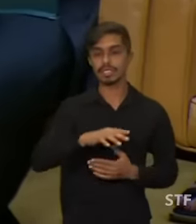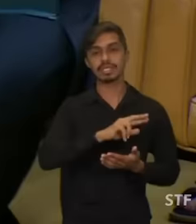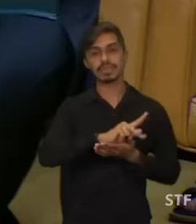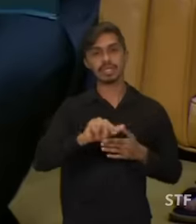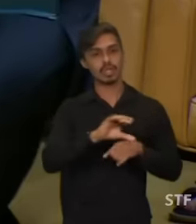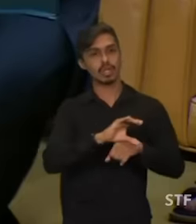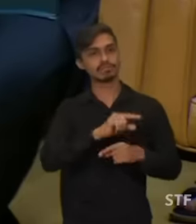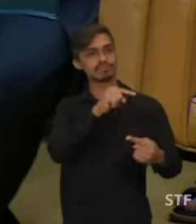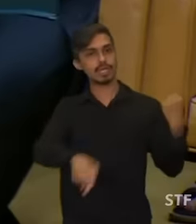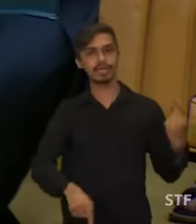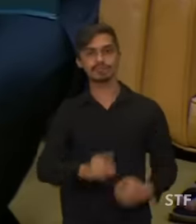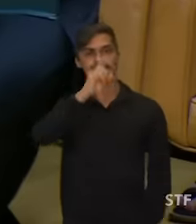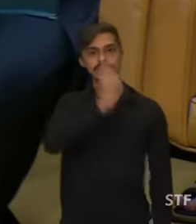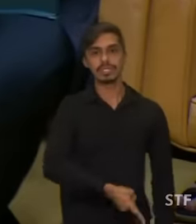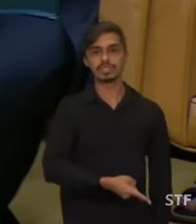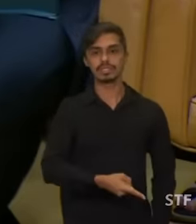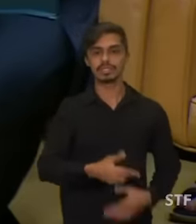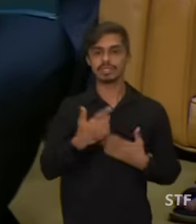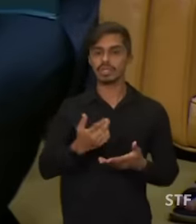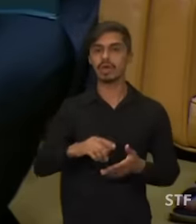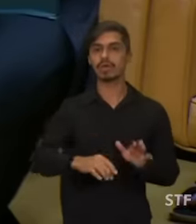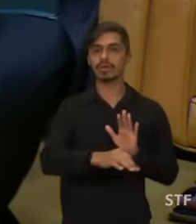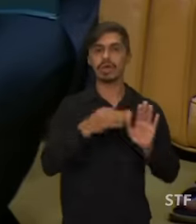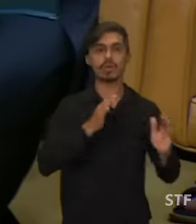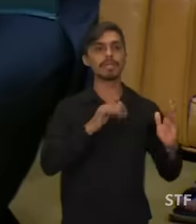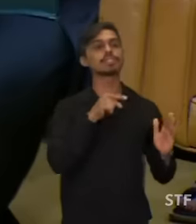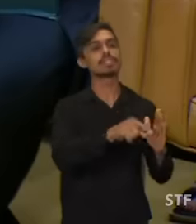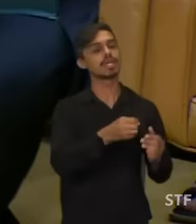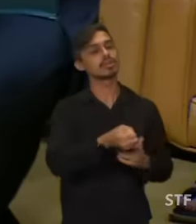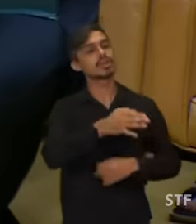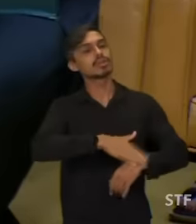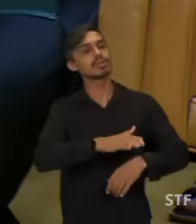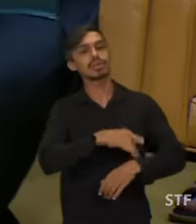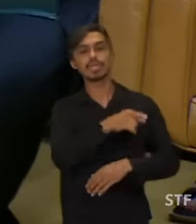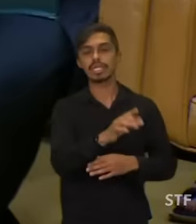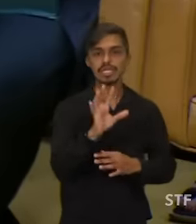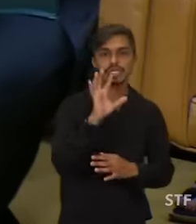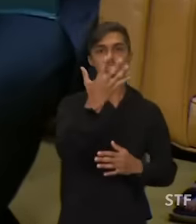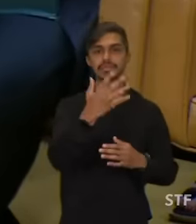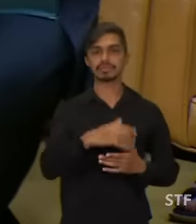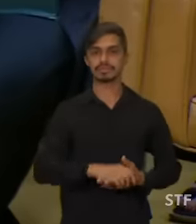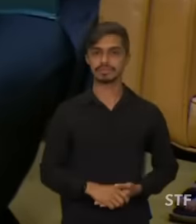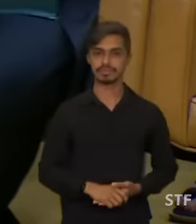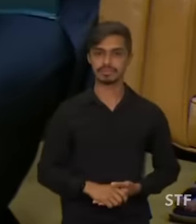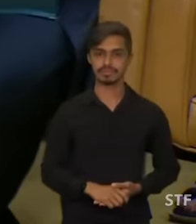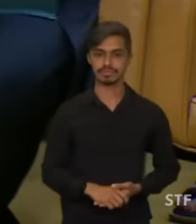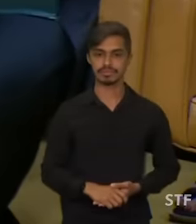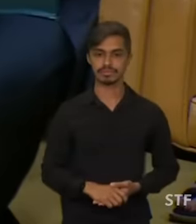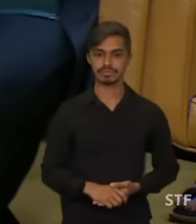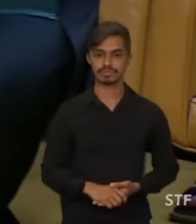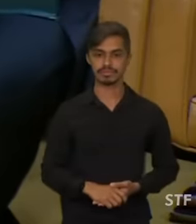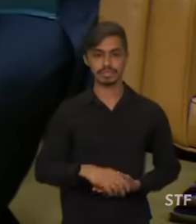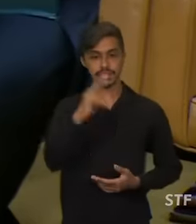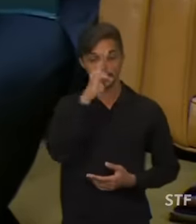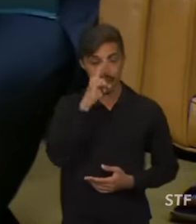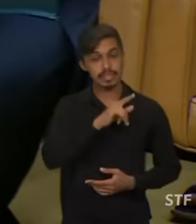inconstitucionais. E aí, assinalando o prazo para o Poder Executivo e para o Poder Legislativo tomarem algumas providências. Vamos lembrar, no entanto, que